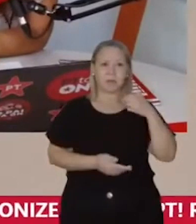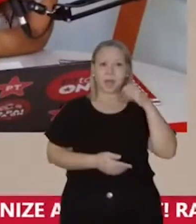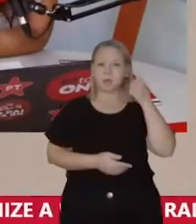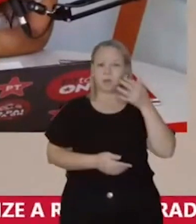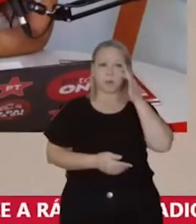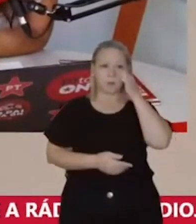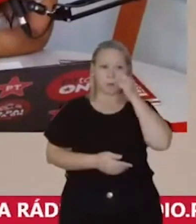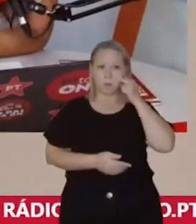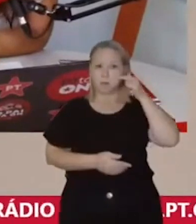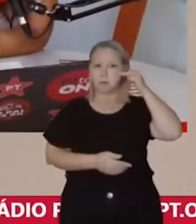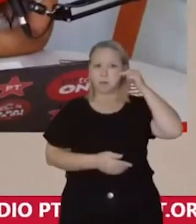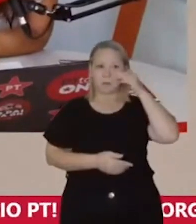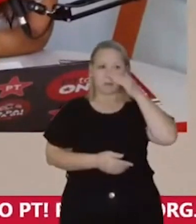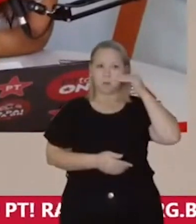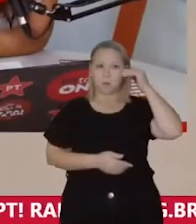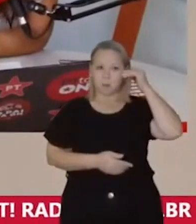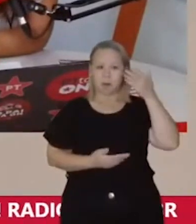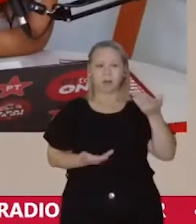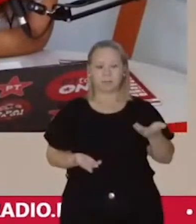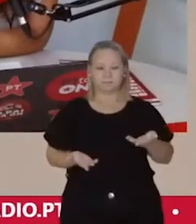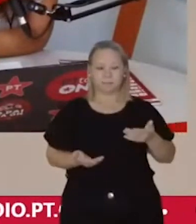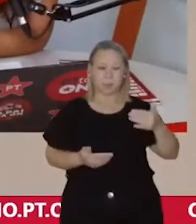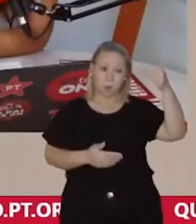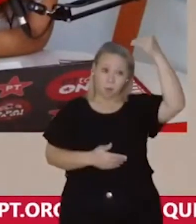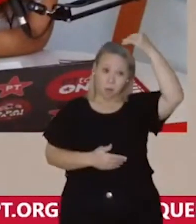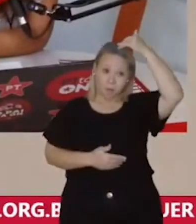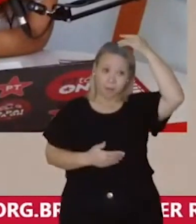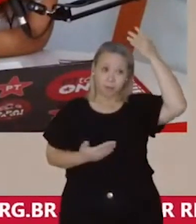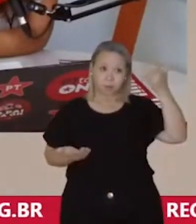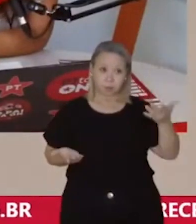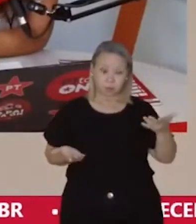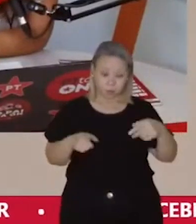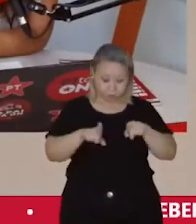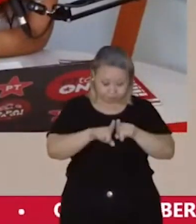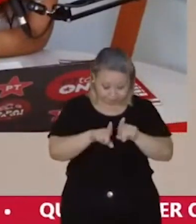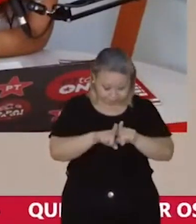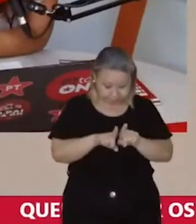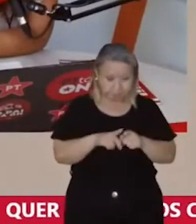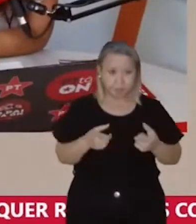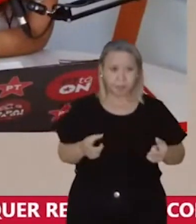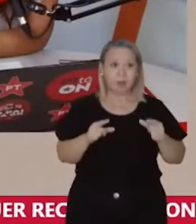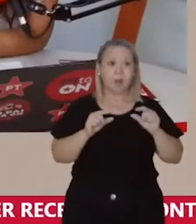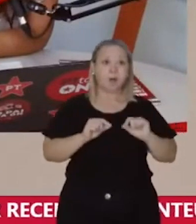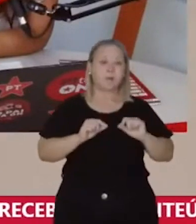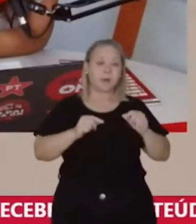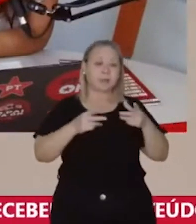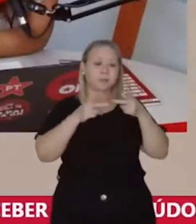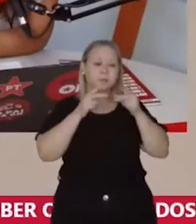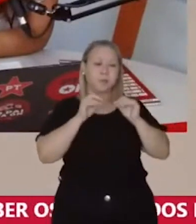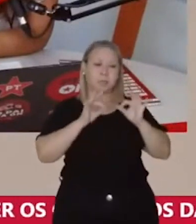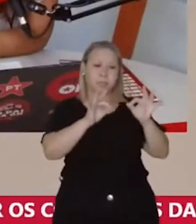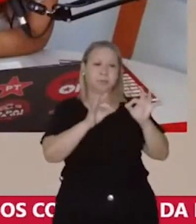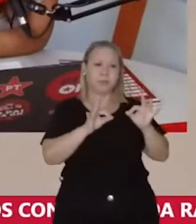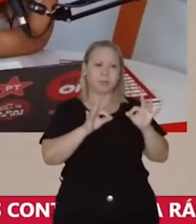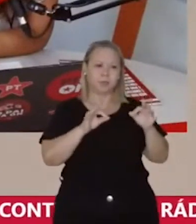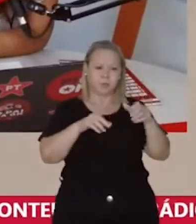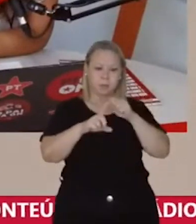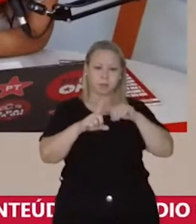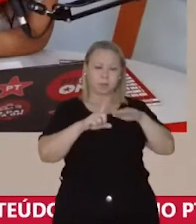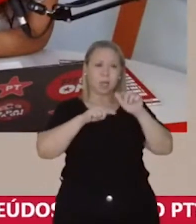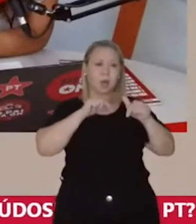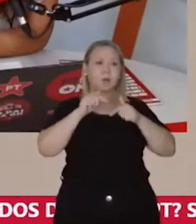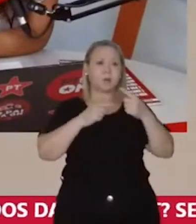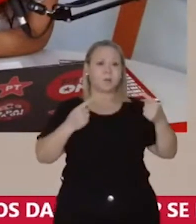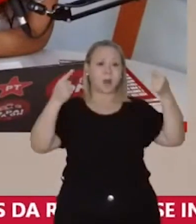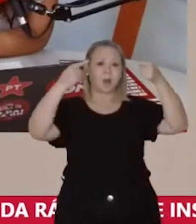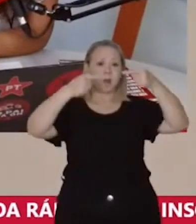absurdos como esse, né? Mas, por outro, também, e que talvez seja menos percebido pela sociedade, o trabalho